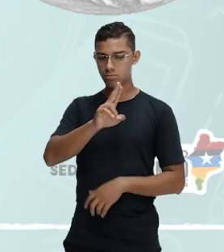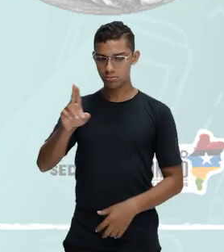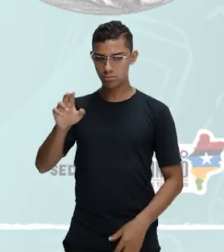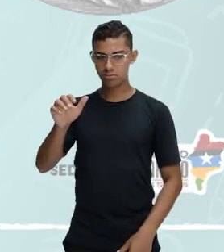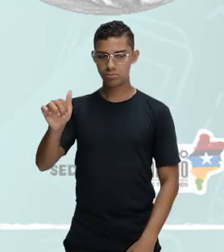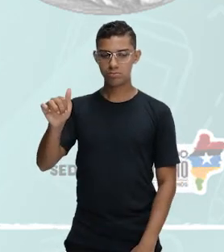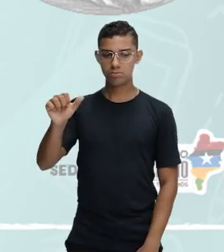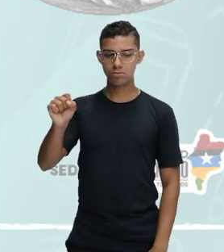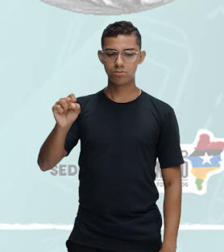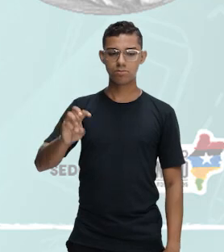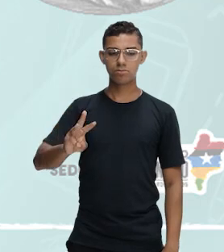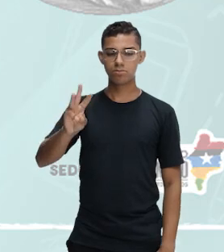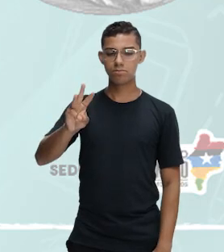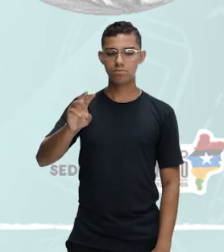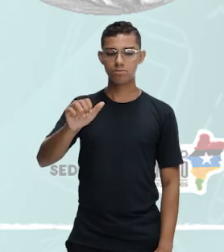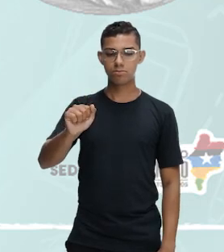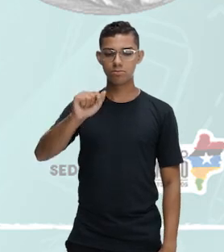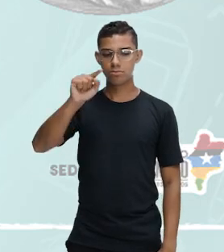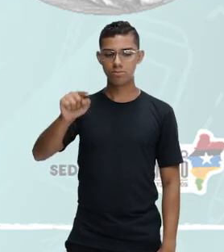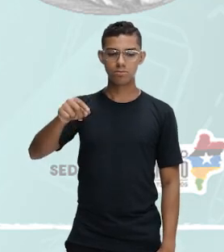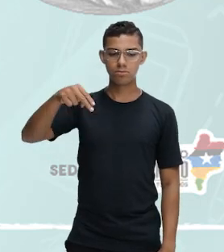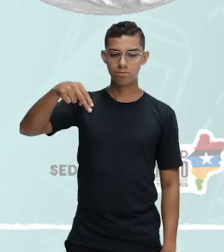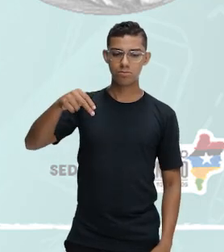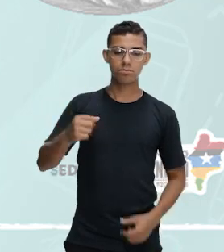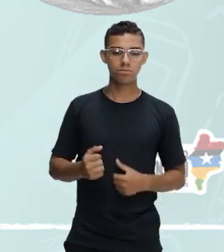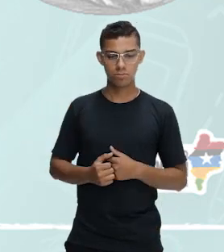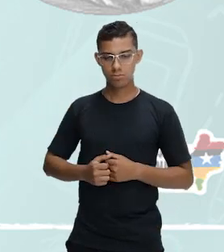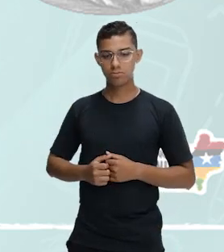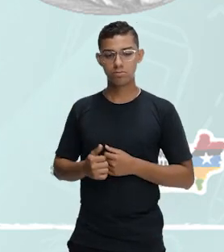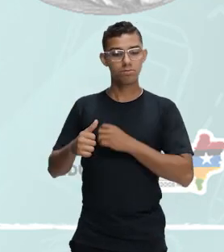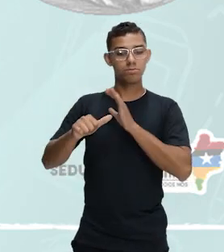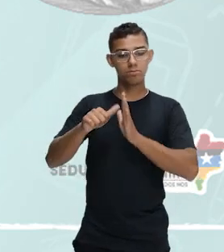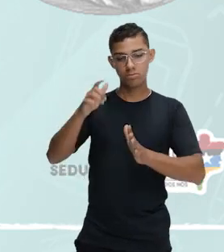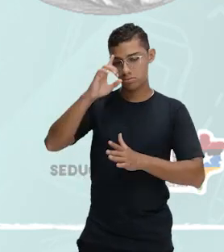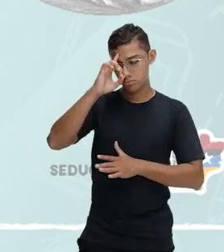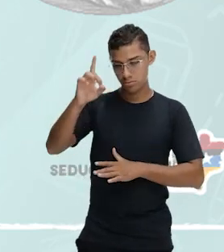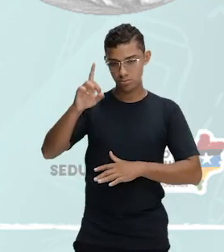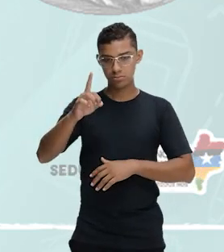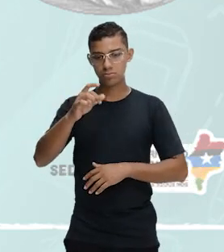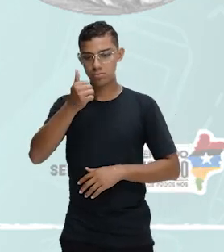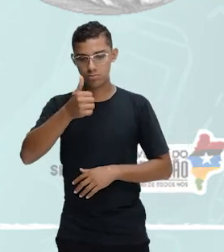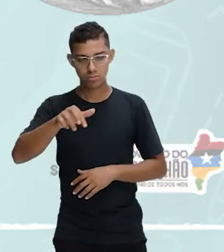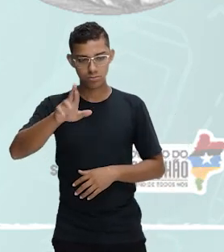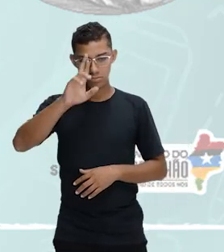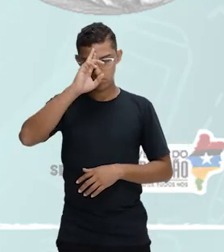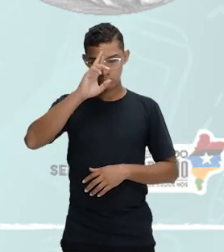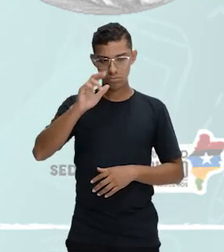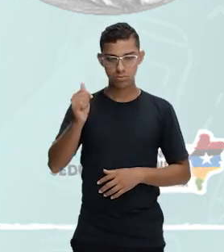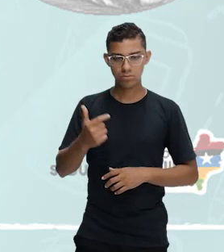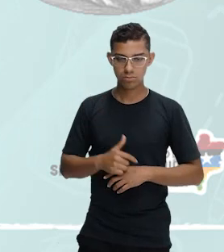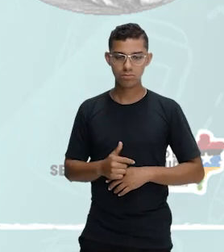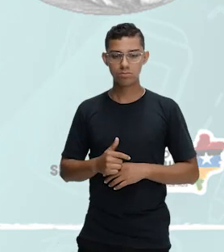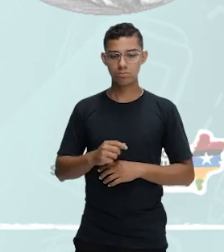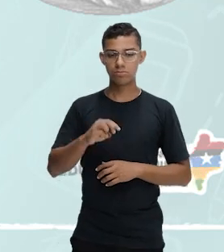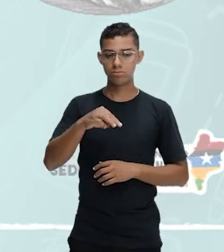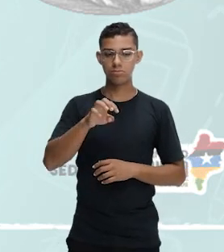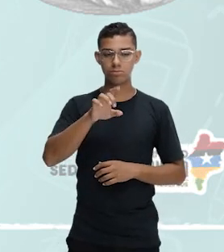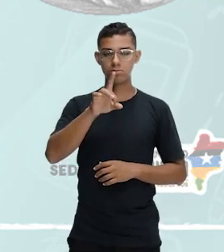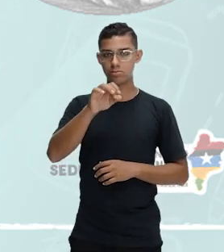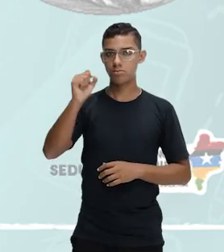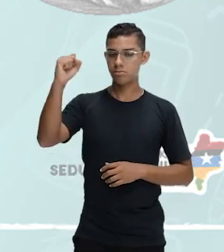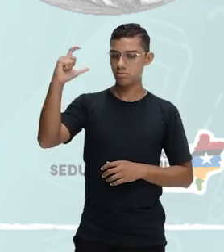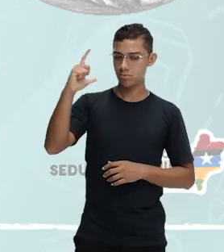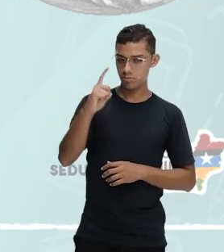no primeiro dia de verão, ao meio-dia, a luz solar atingia o fundo de um grande poço. Ou seja, o